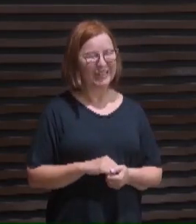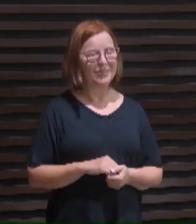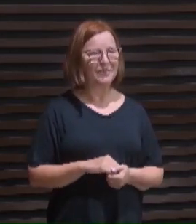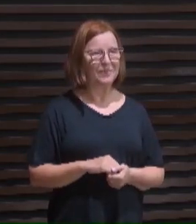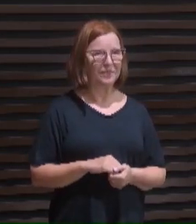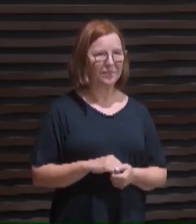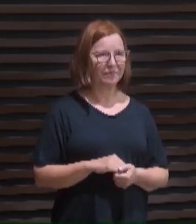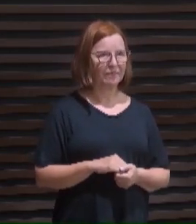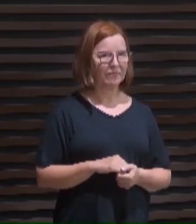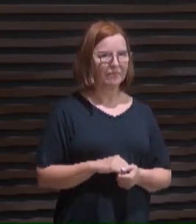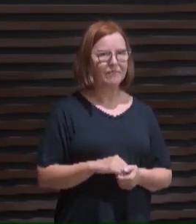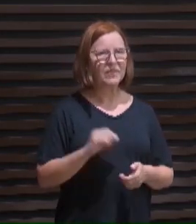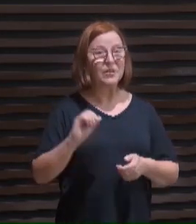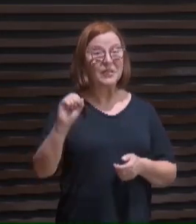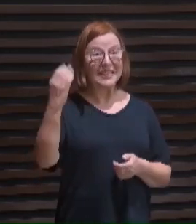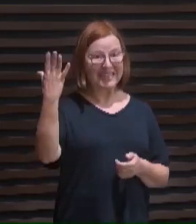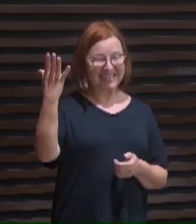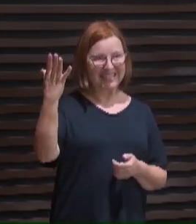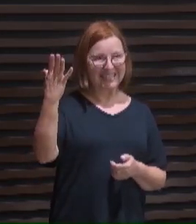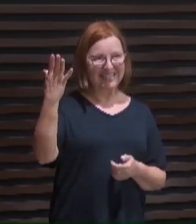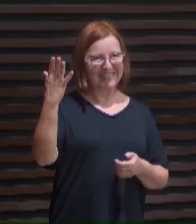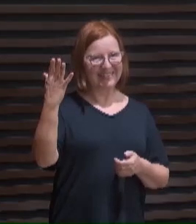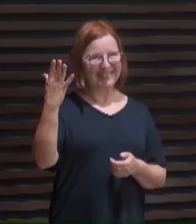Agora, o que aconteceu para